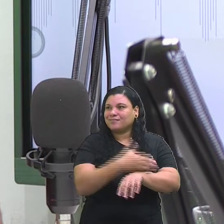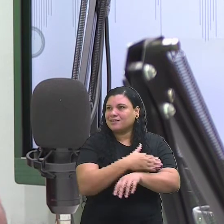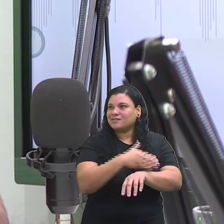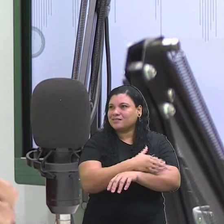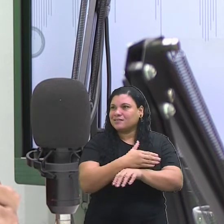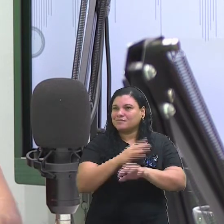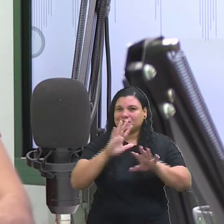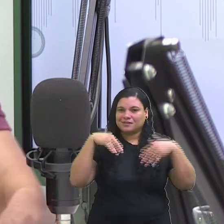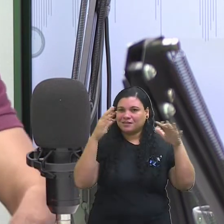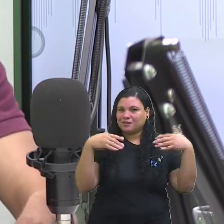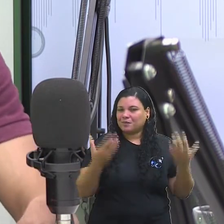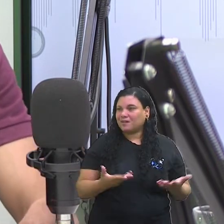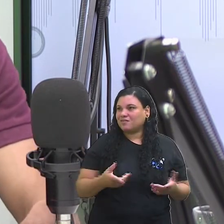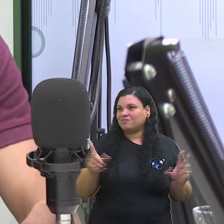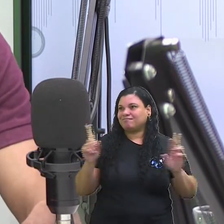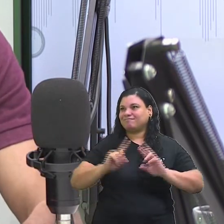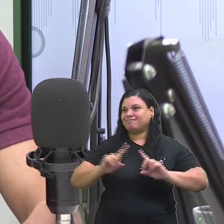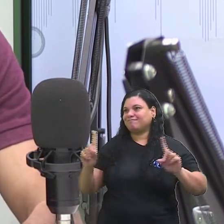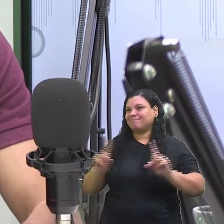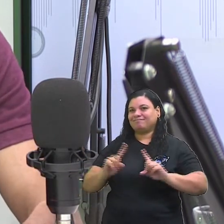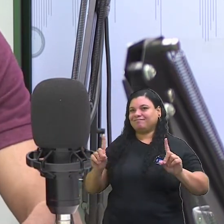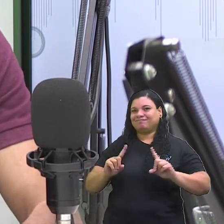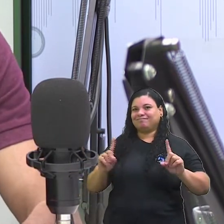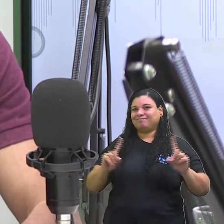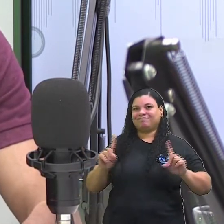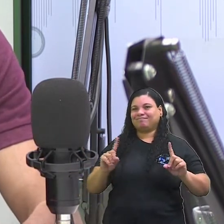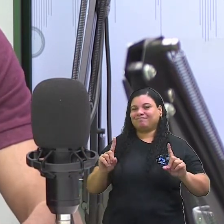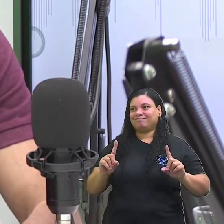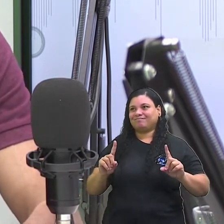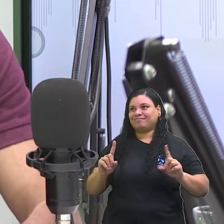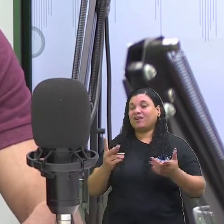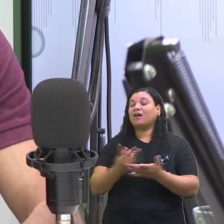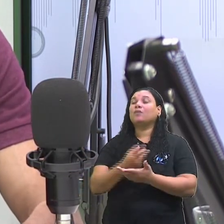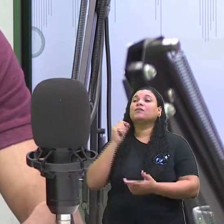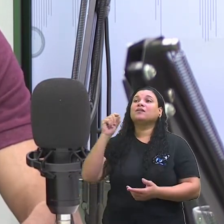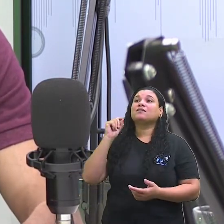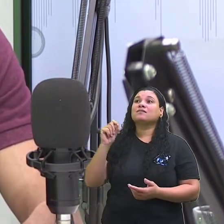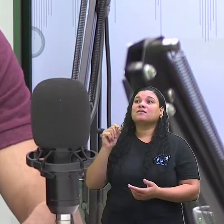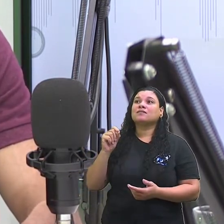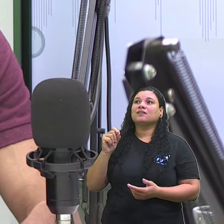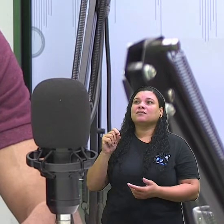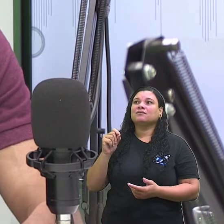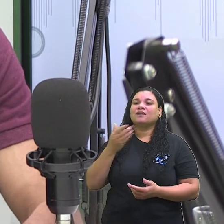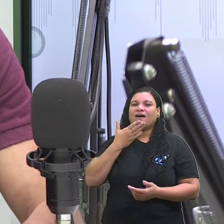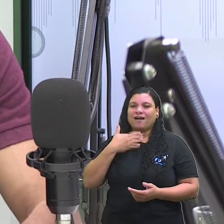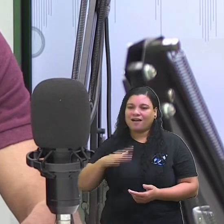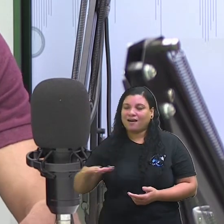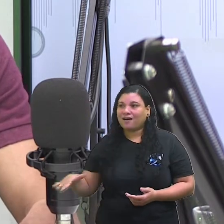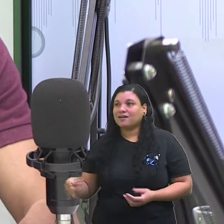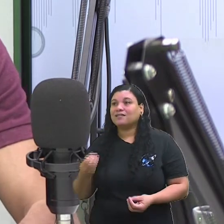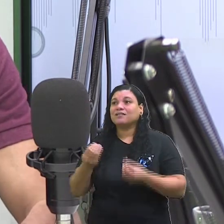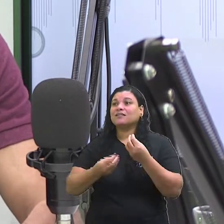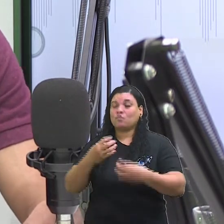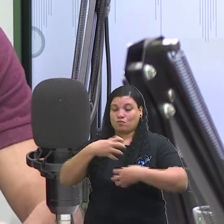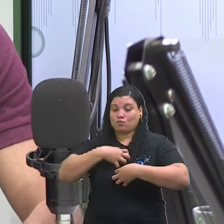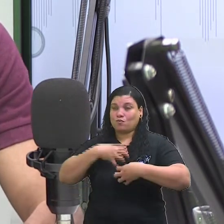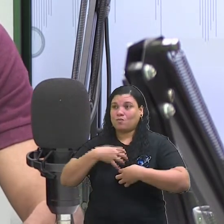essa interação com a escola é de fundamental importância, né? E a gente precisa atinar para isso.